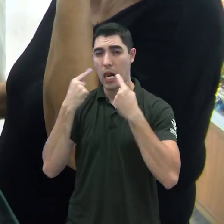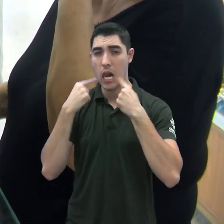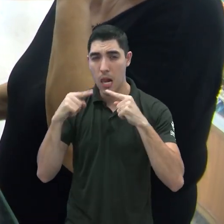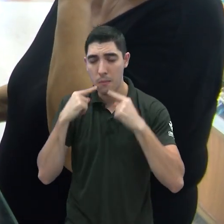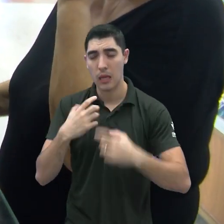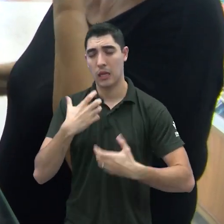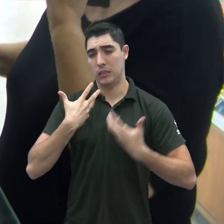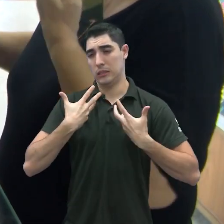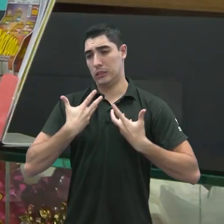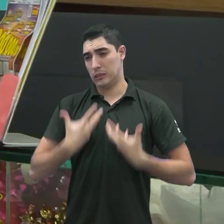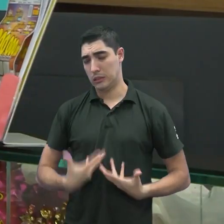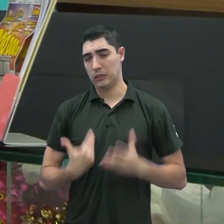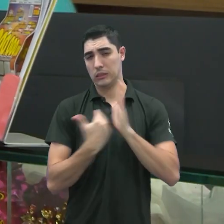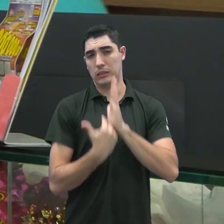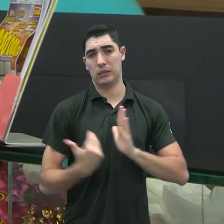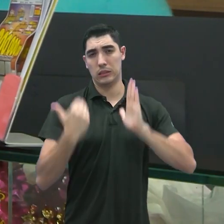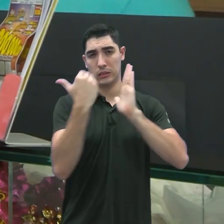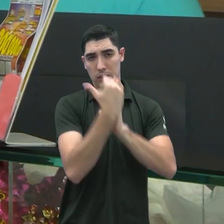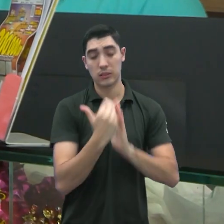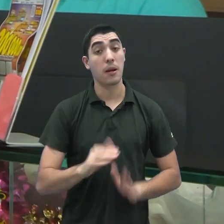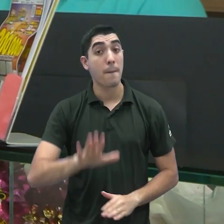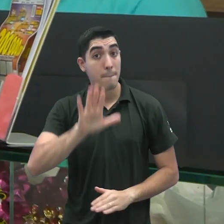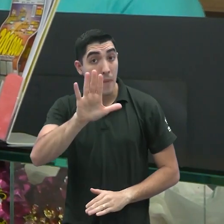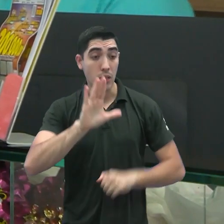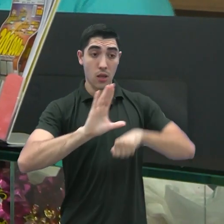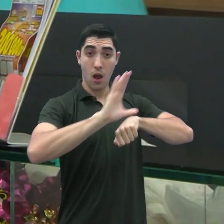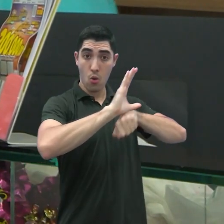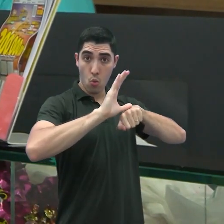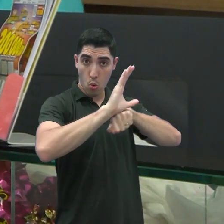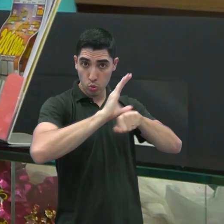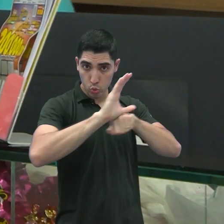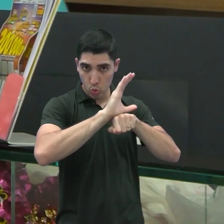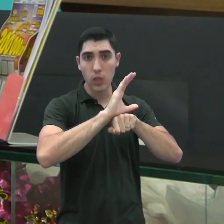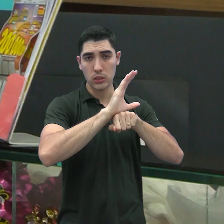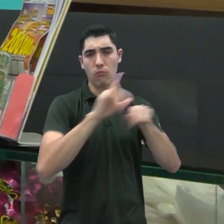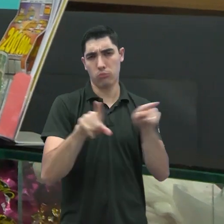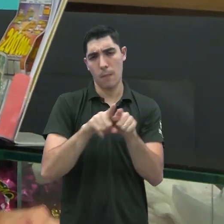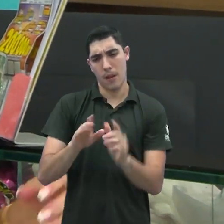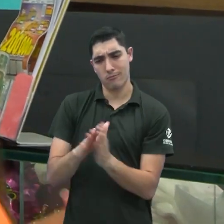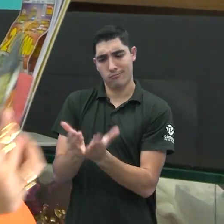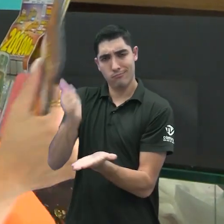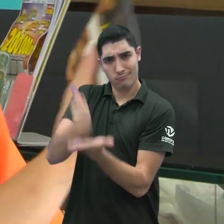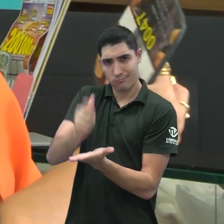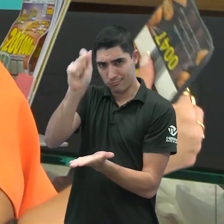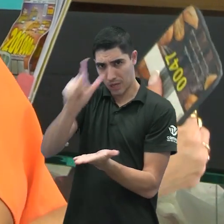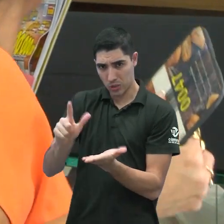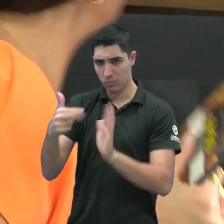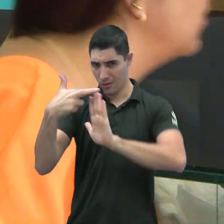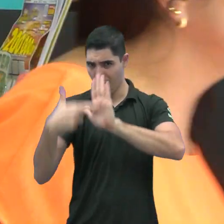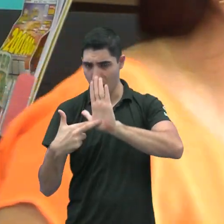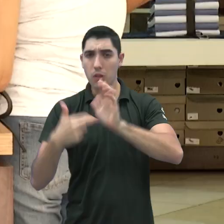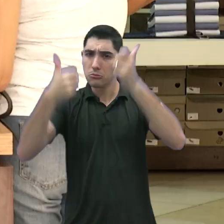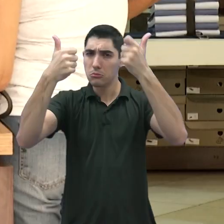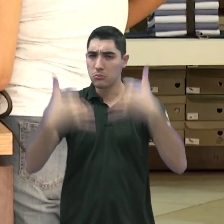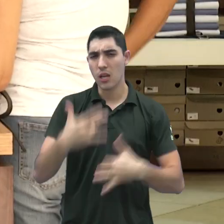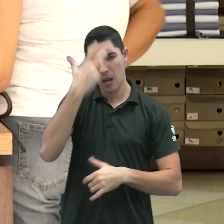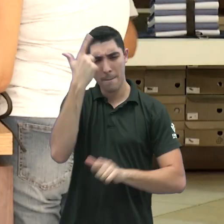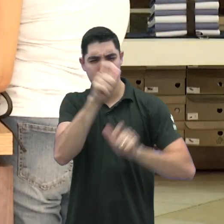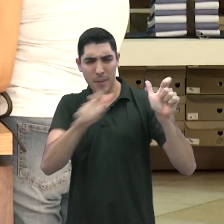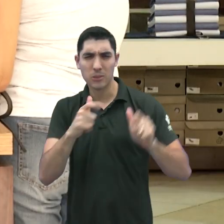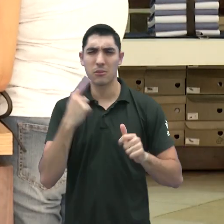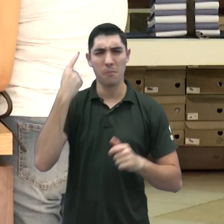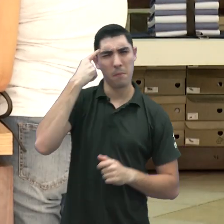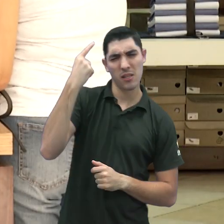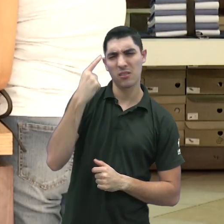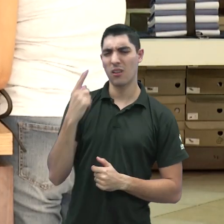cansaço é ainda maior. Mas esse modelo de trabalho autorizado na Constituição e na CLT tem sido questionado. Seria